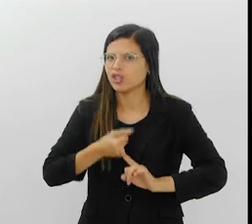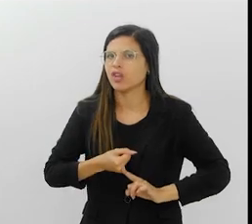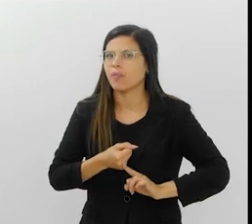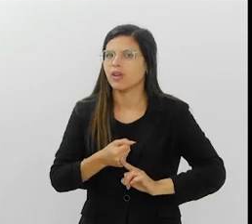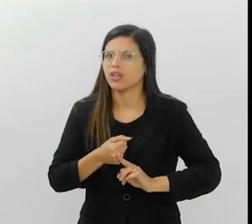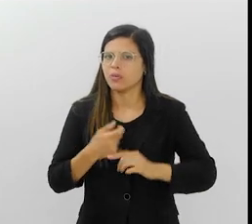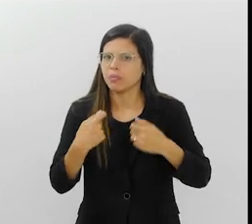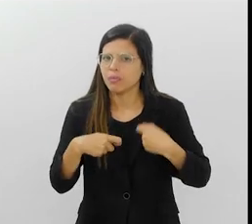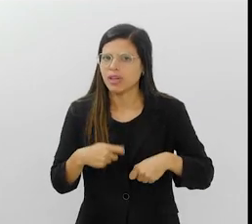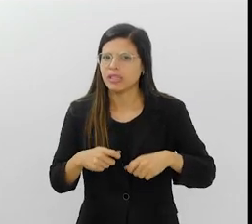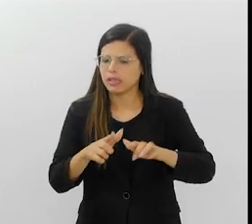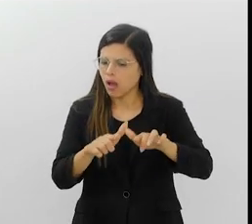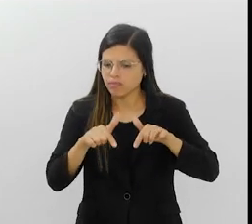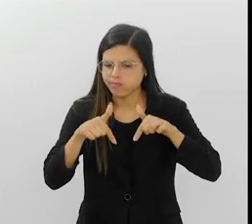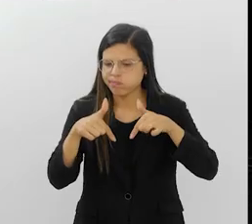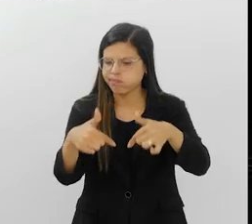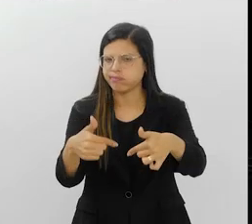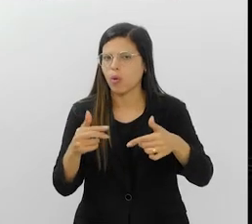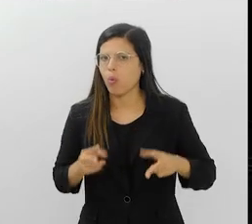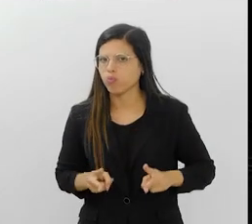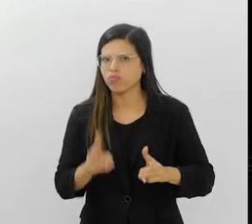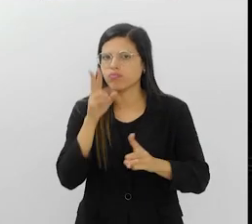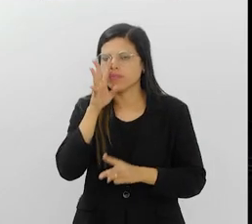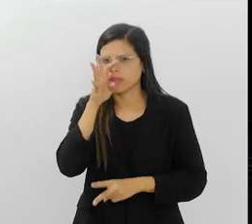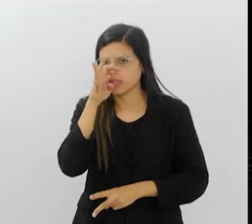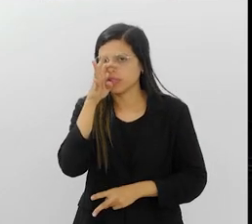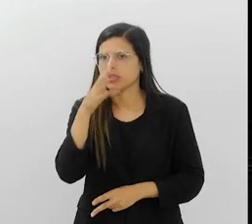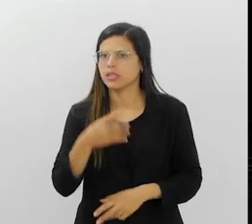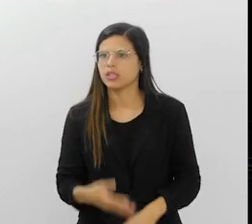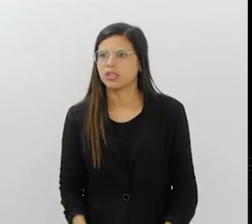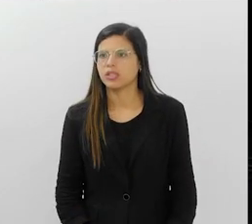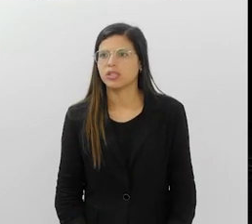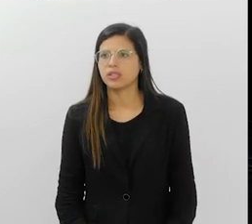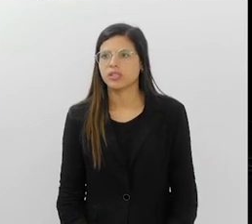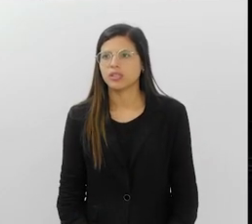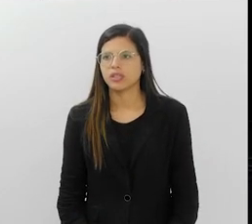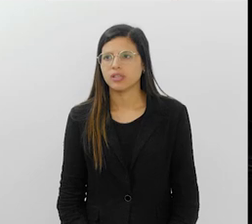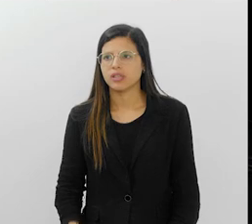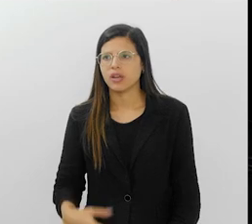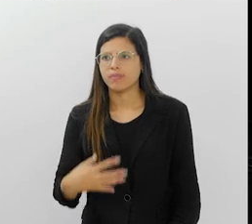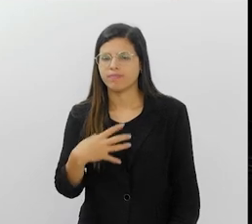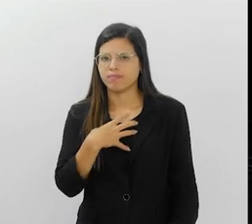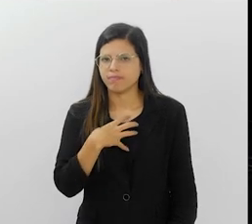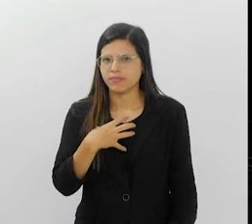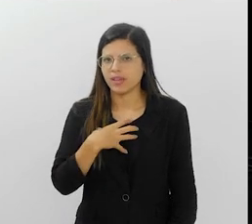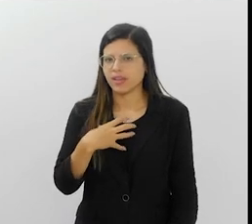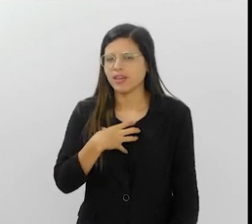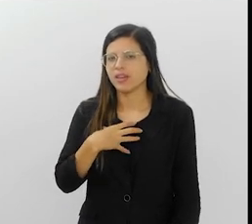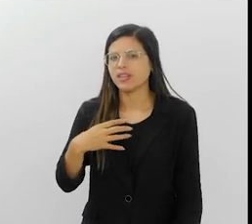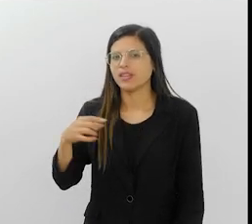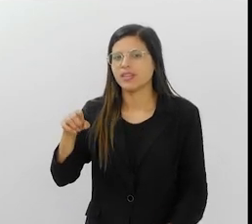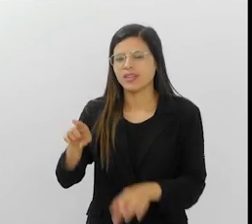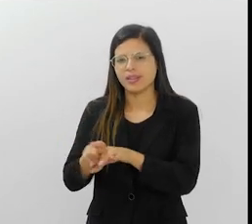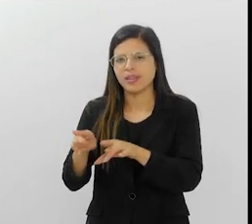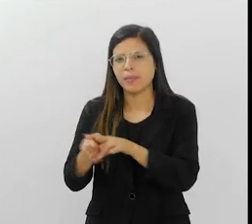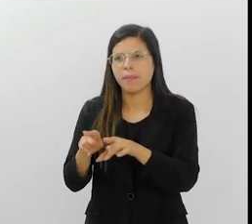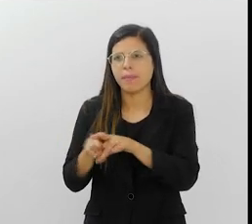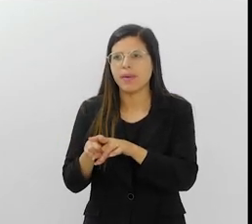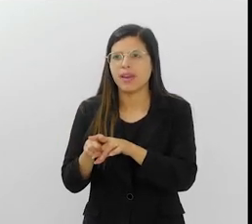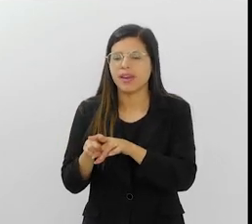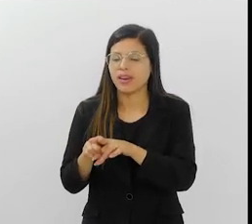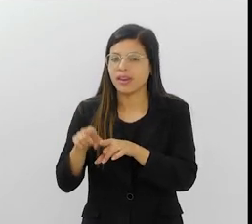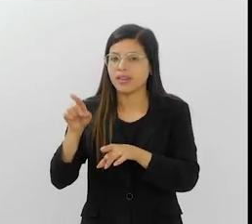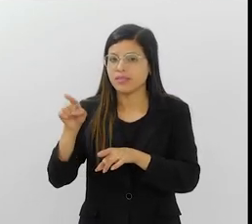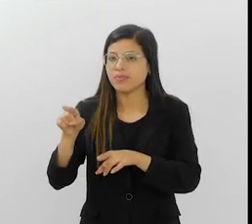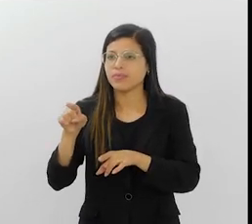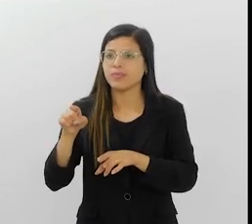você tem que brigar pelo projeto, né? Eu cito muito aqui as minhas baianas da Mocidade Independente de Padre Miguel, no ano que